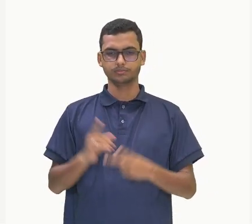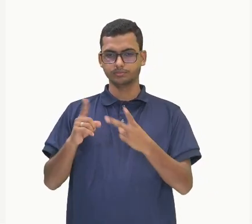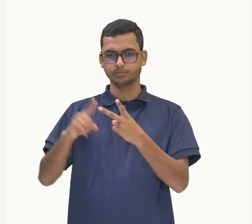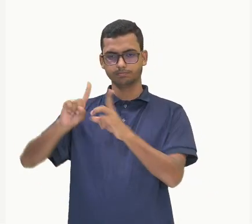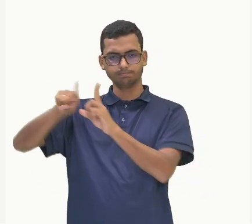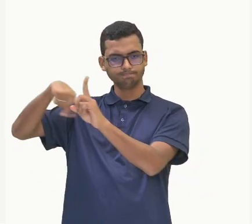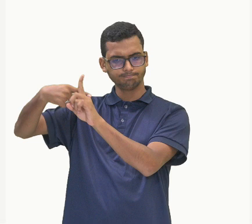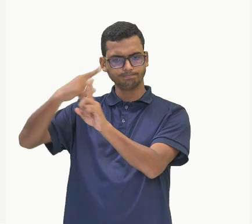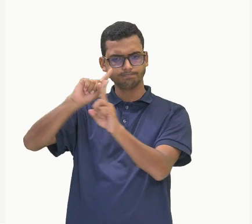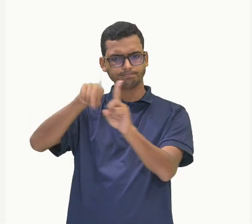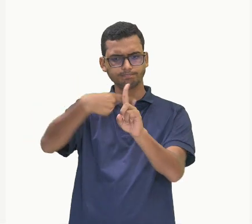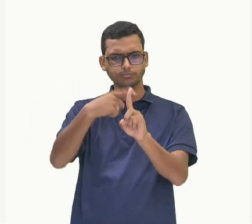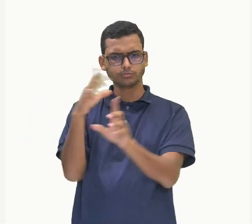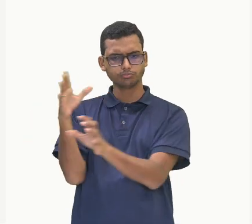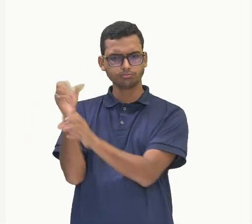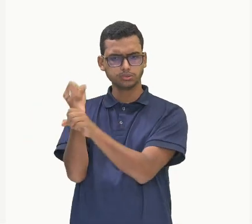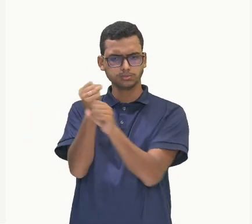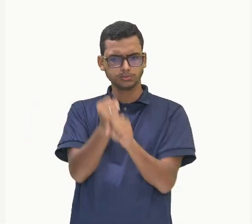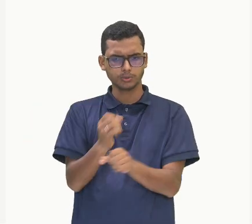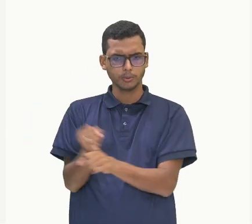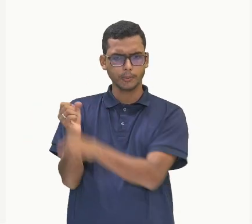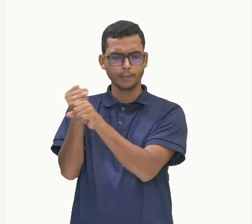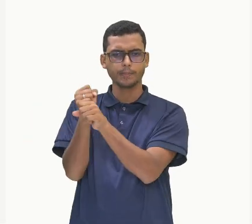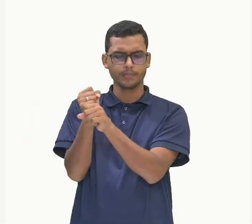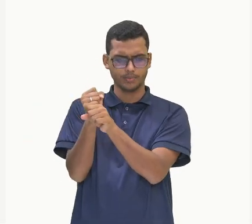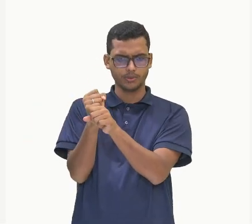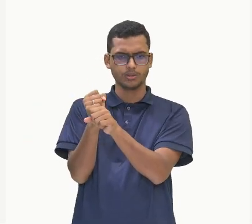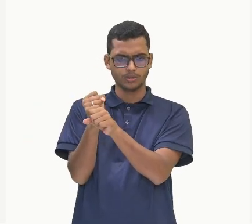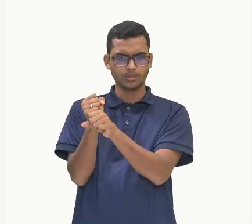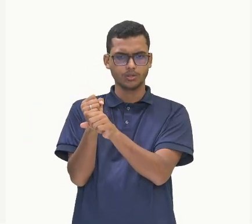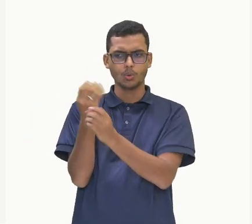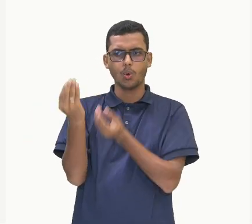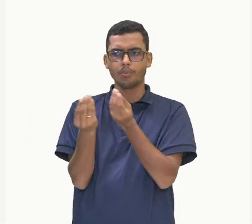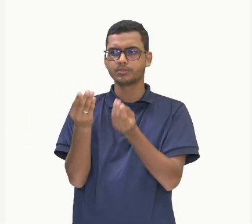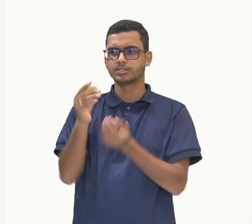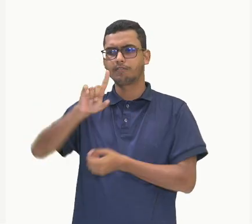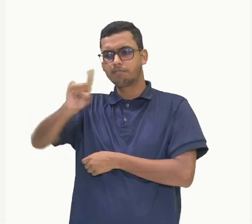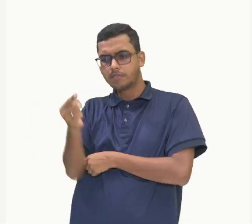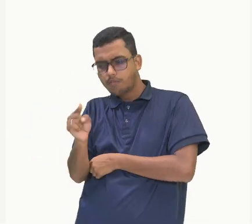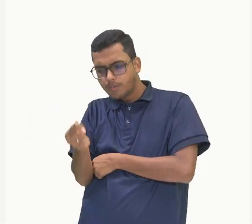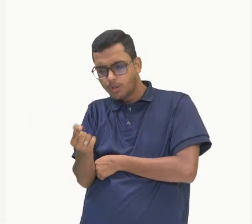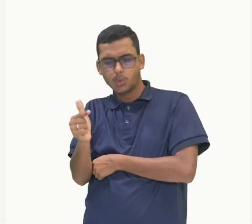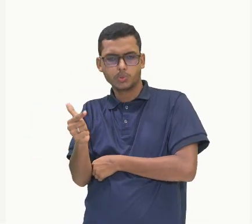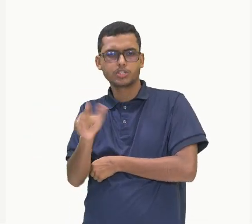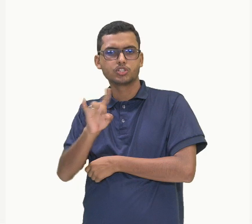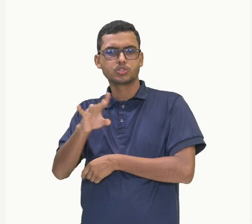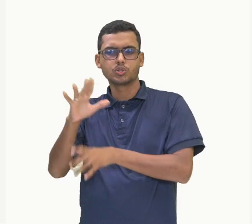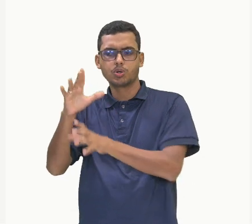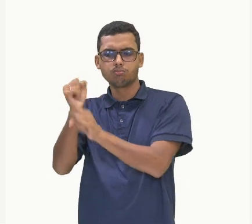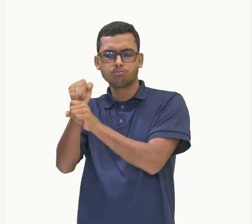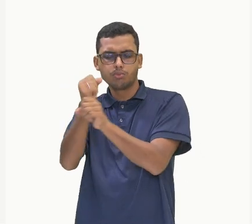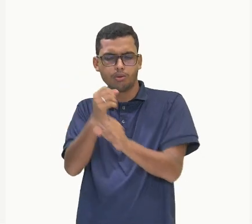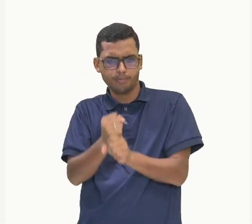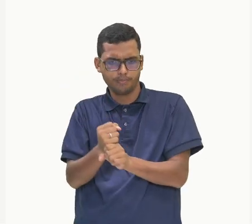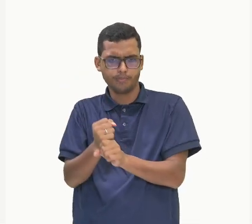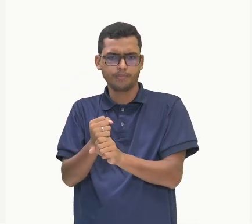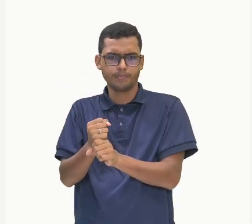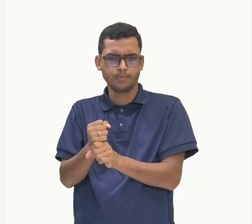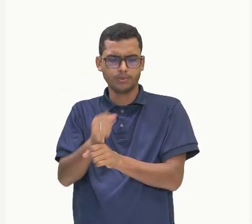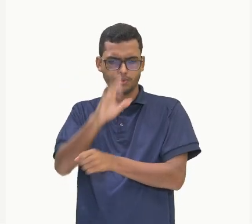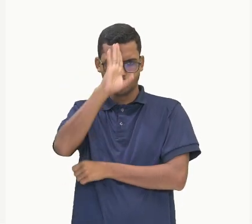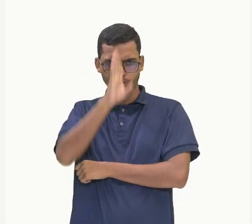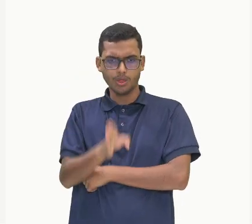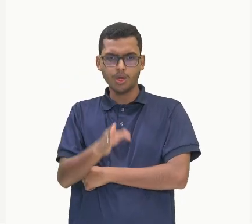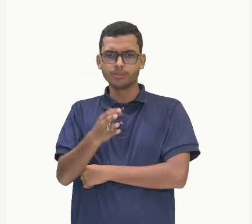somar como se não tivesse a vírgula. Então, 5 mais 9, 14. Coloco